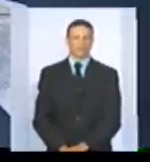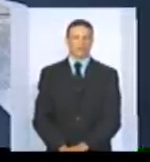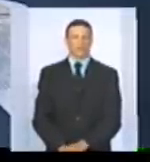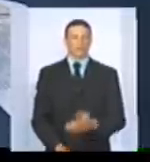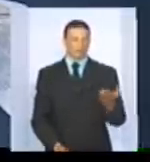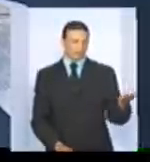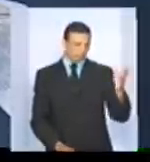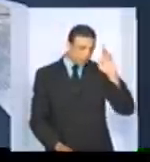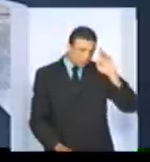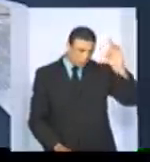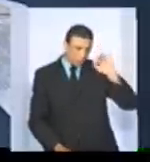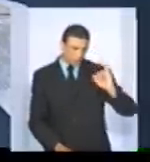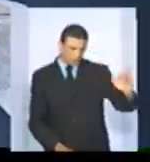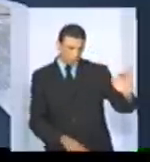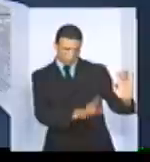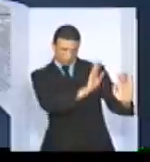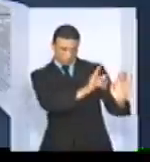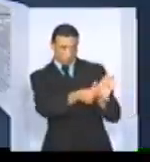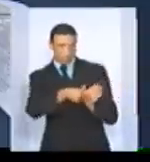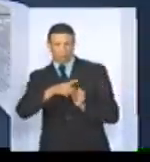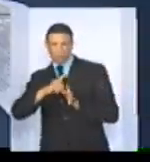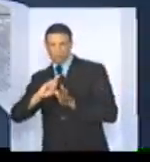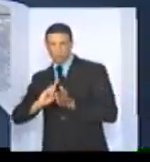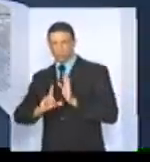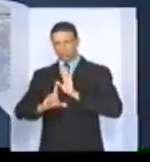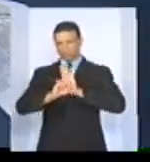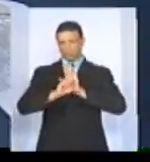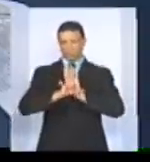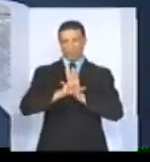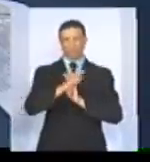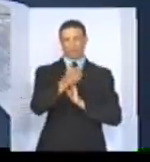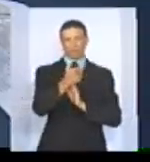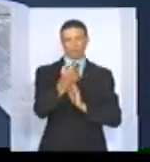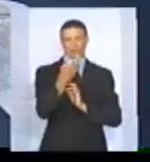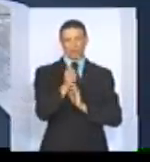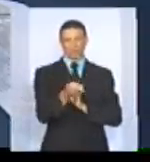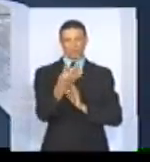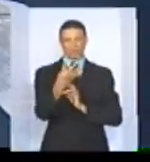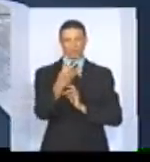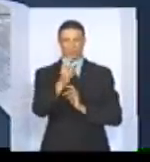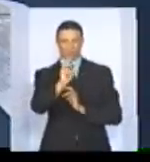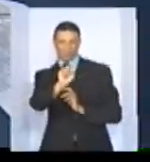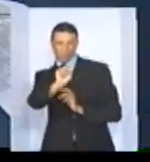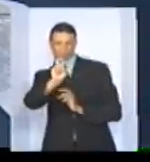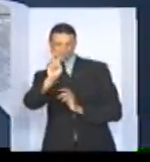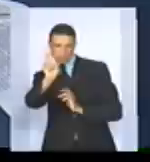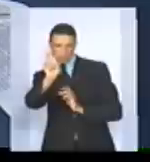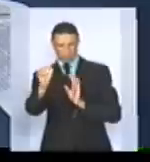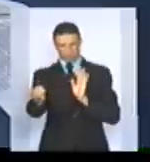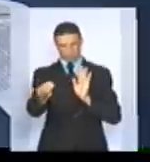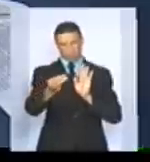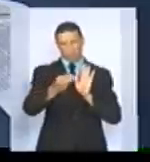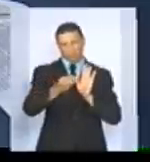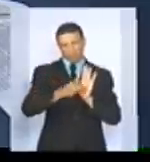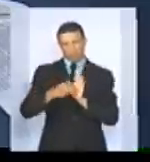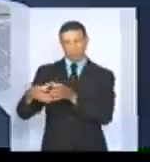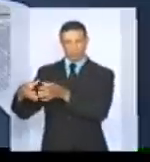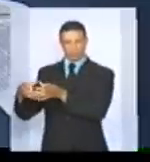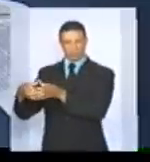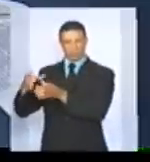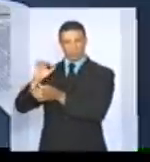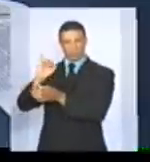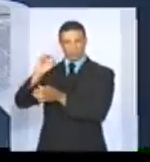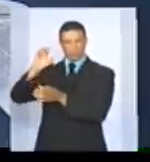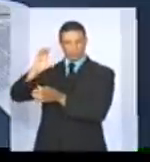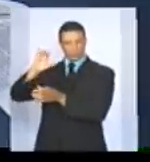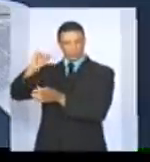Senhor ministro, antes do advento da Lei 12.485, não competia a ANCINE a fiscalização de serviços